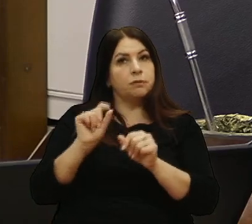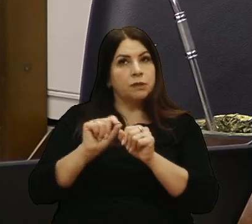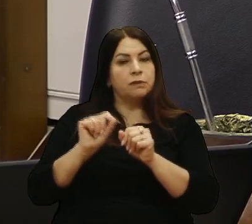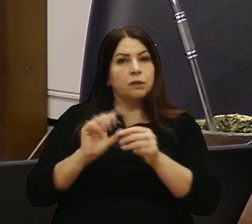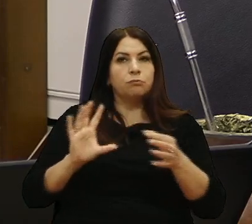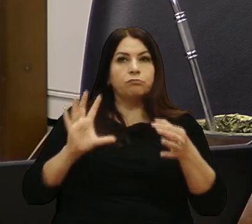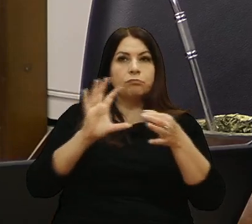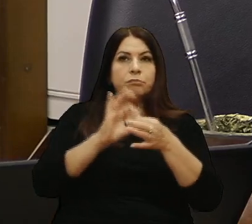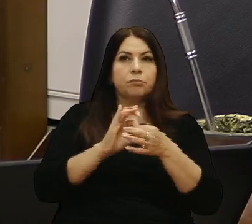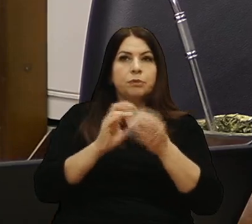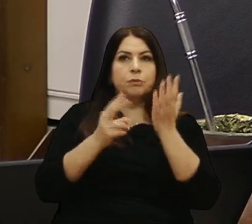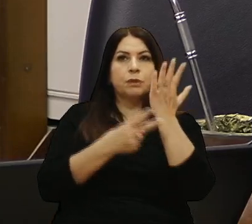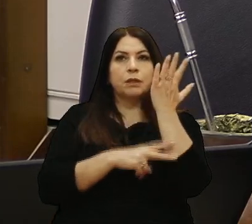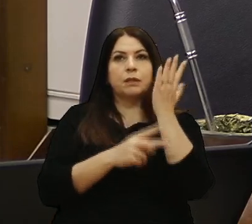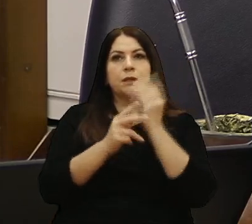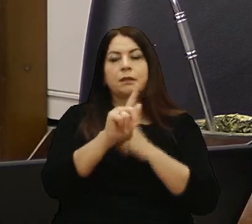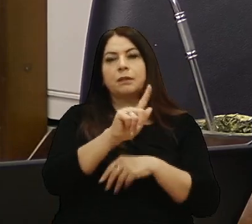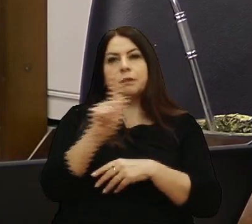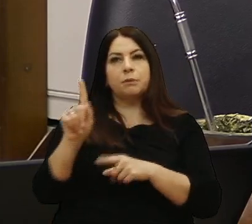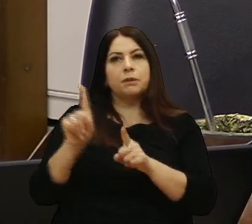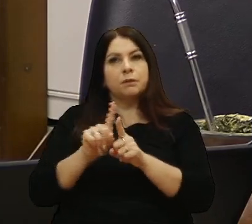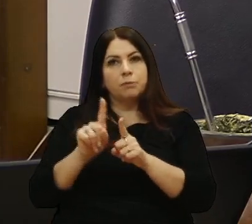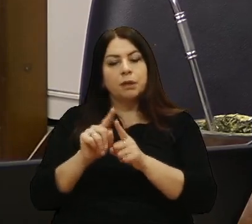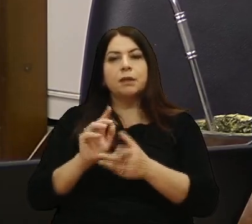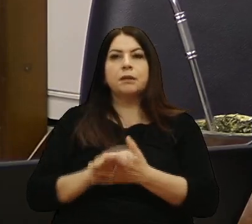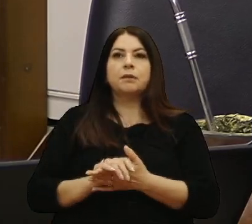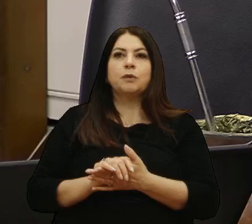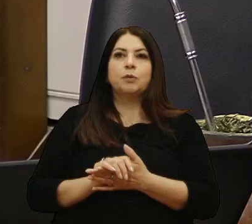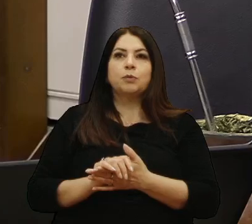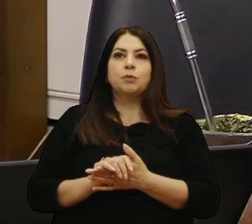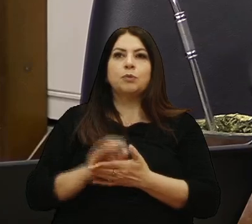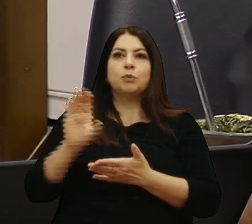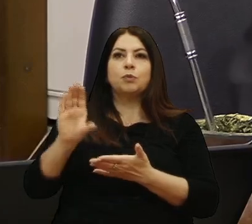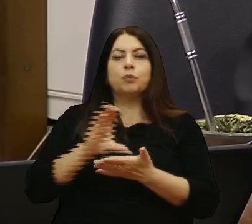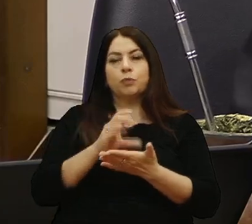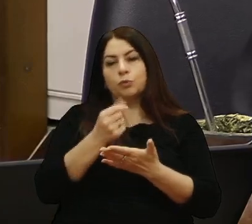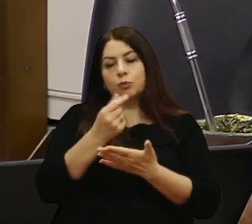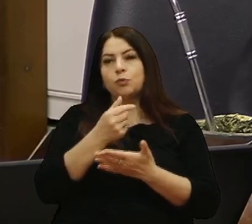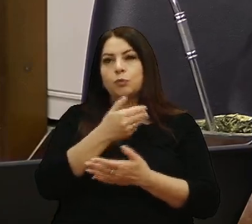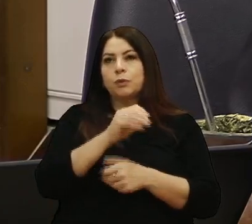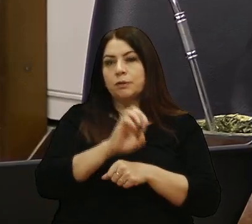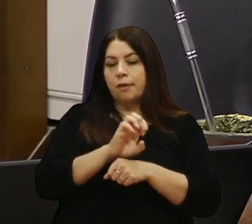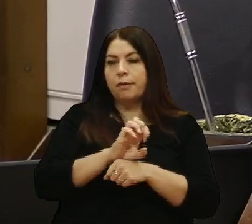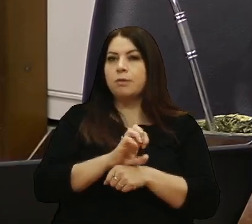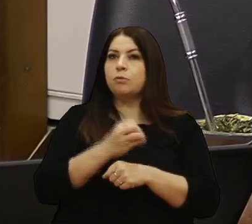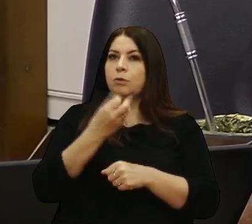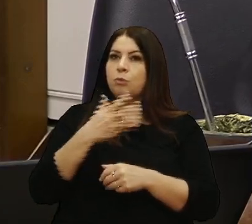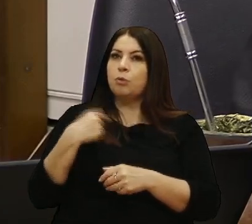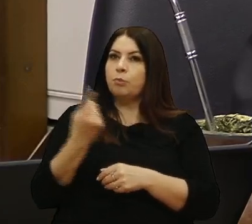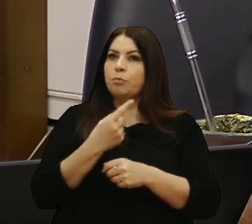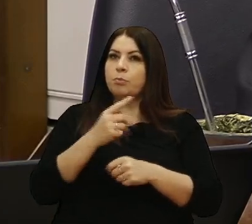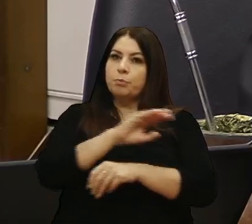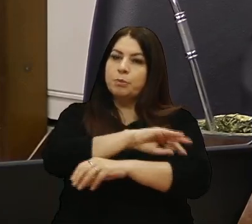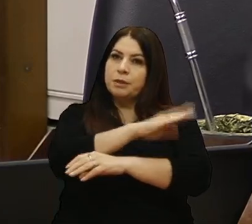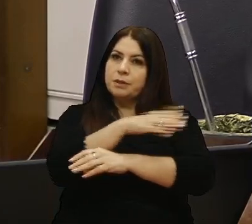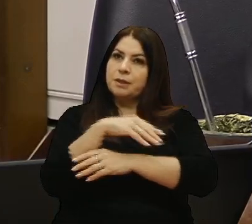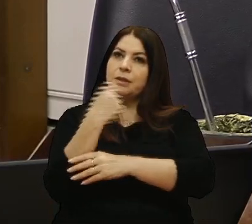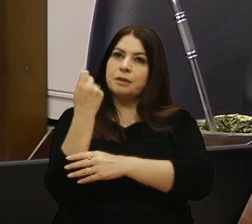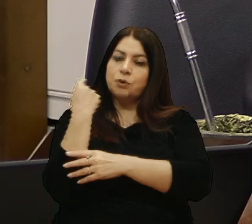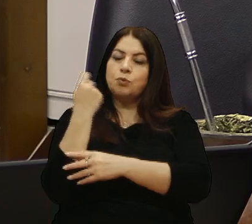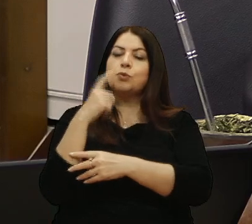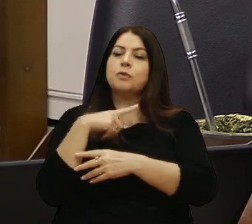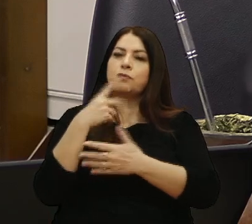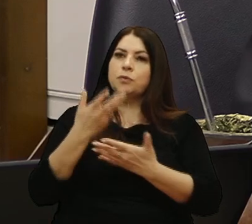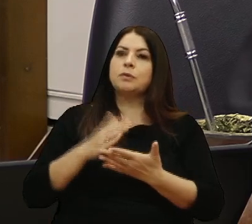ligação com Canela e Gramado, também, com recurso do Estado. E que bom para a nossa Serra Gaúcha, que nós teremos,